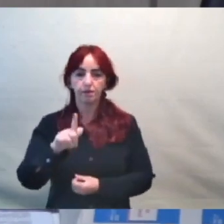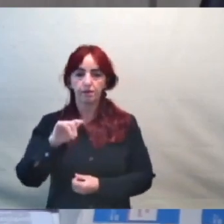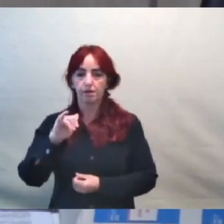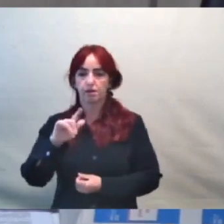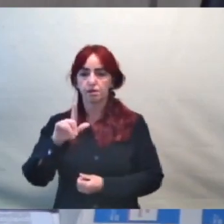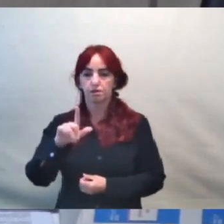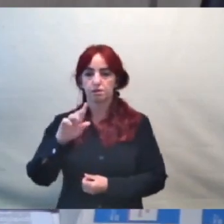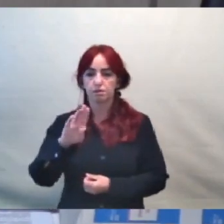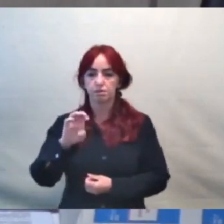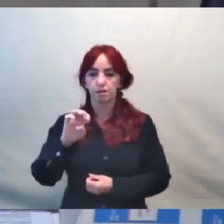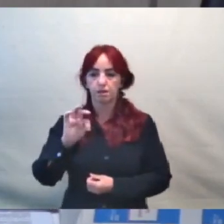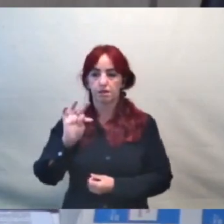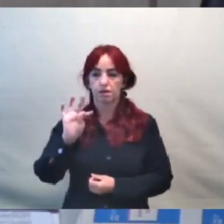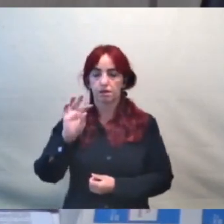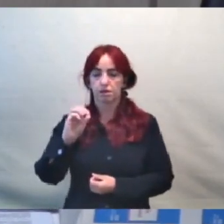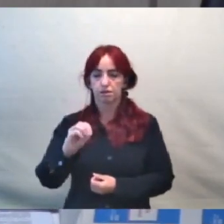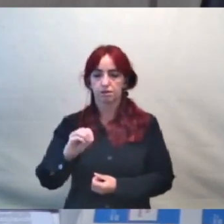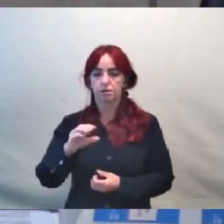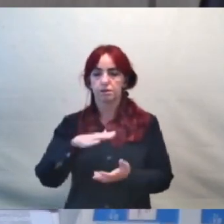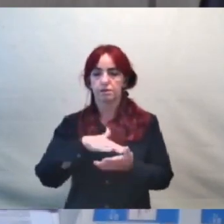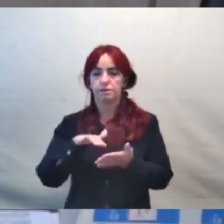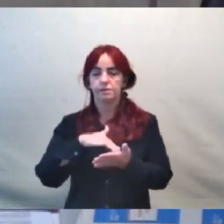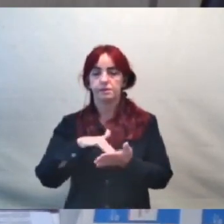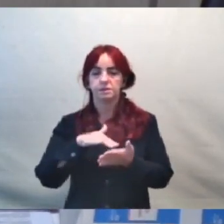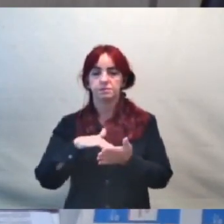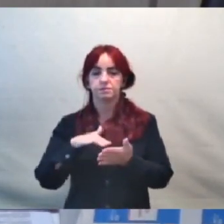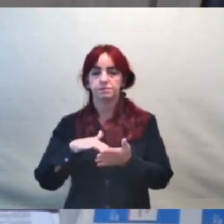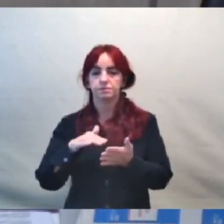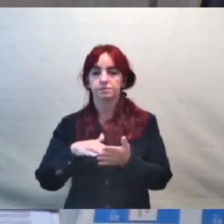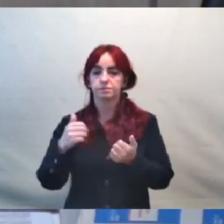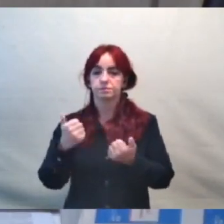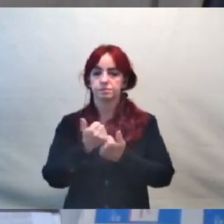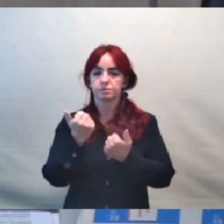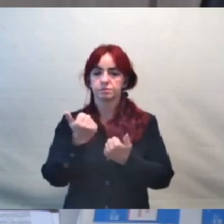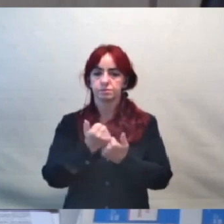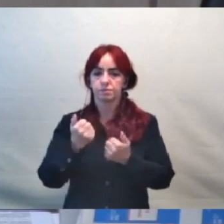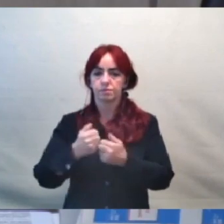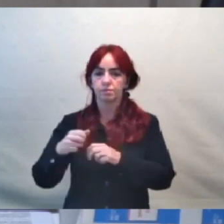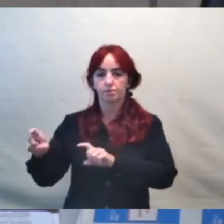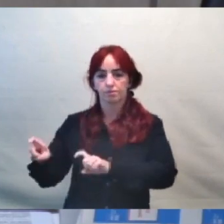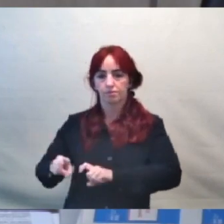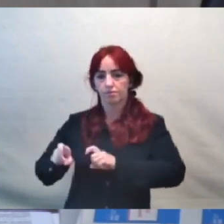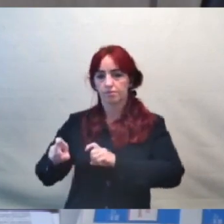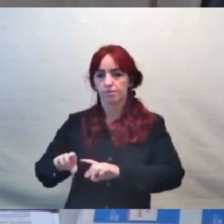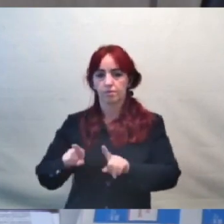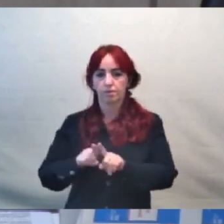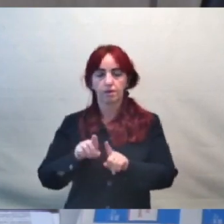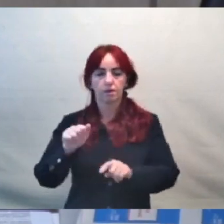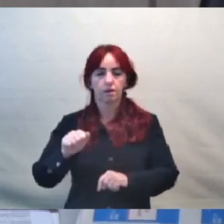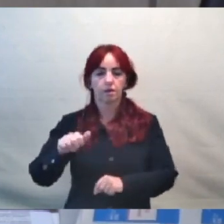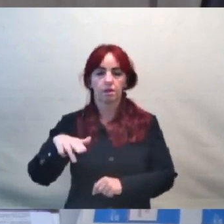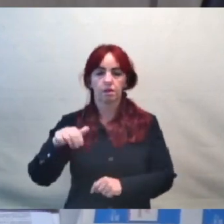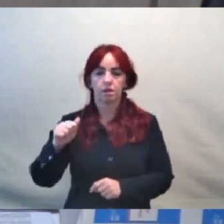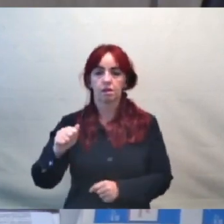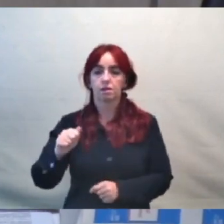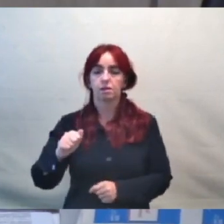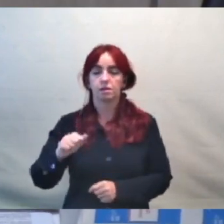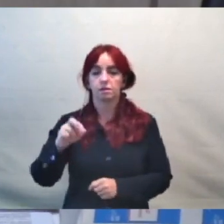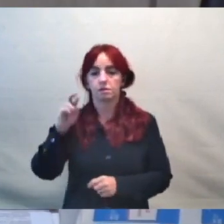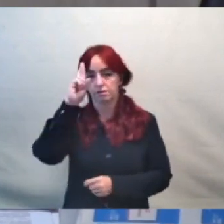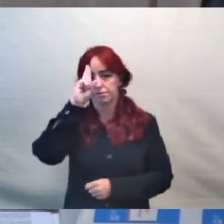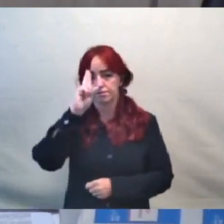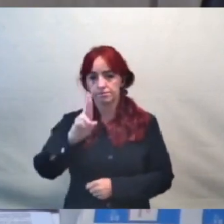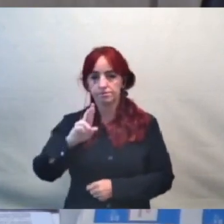Gilberto Silva, nosso secretário adjunto da Fazenda. Ana Paula, nossa diretora do PROCON municipal.